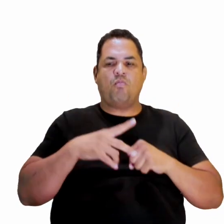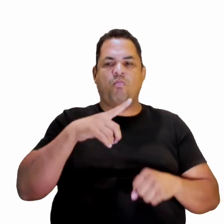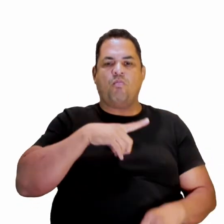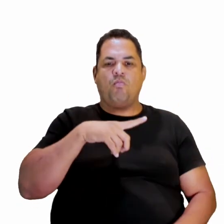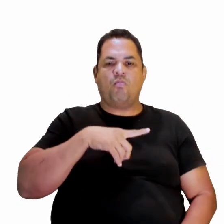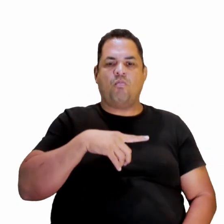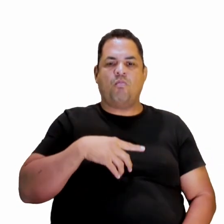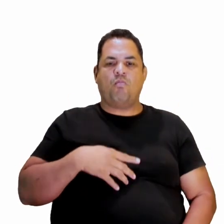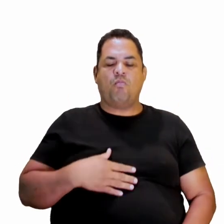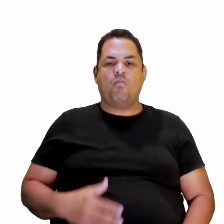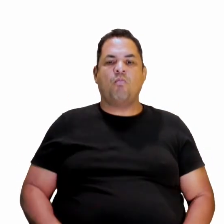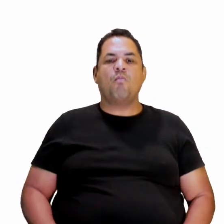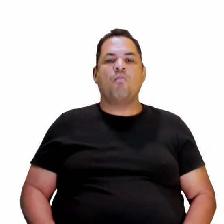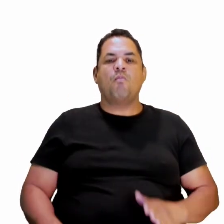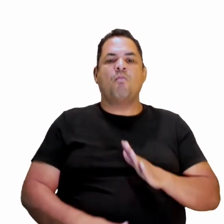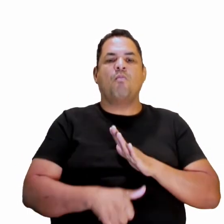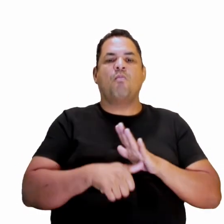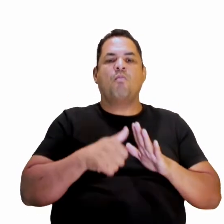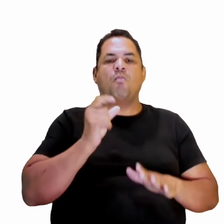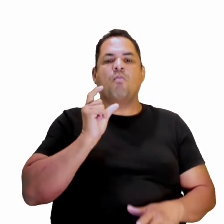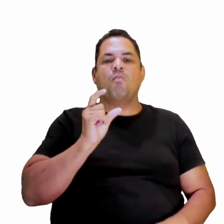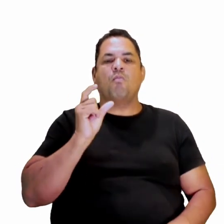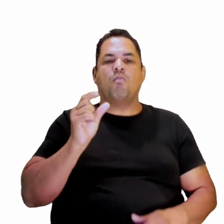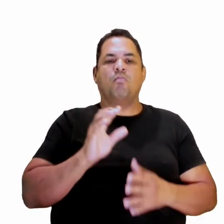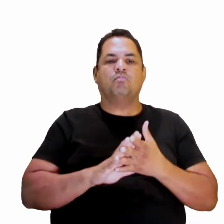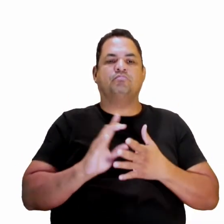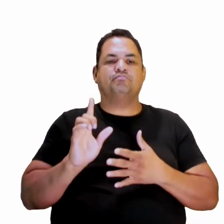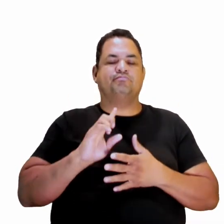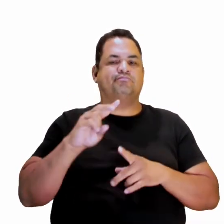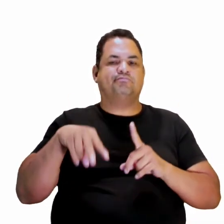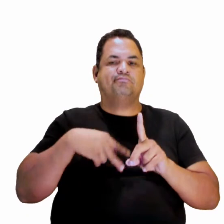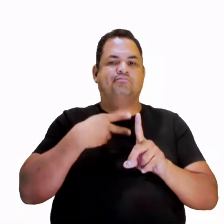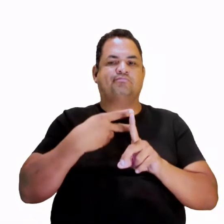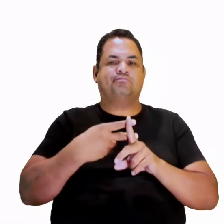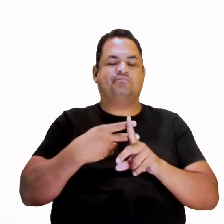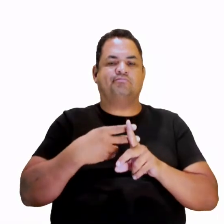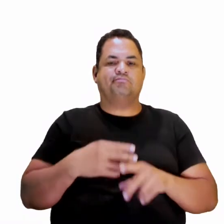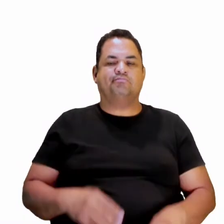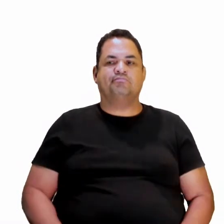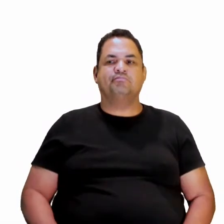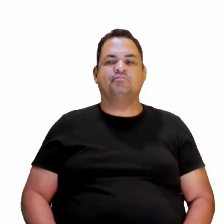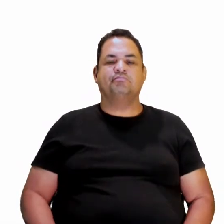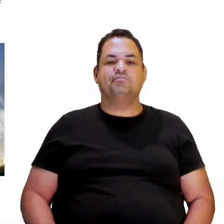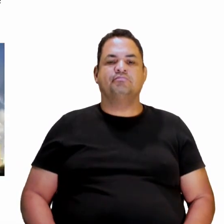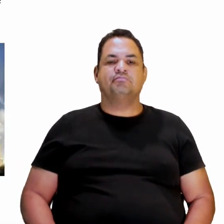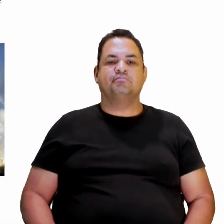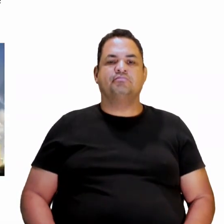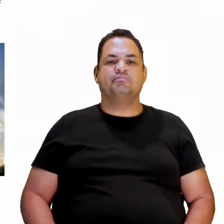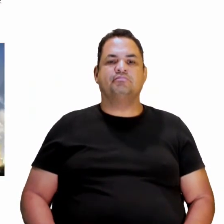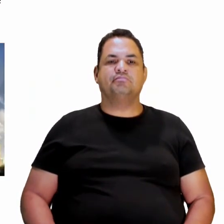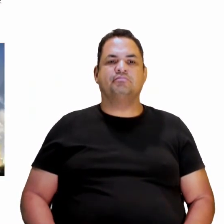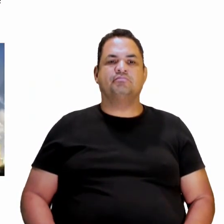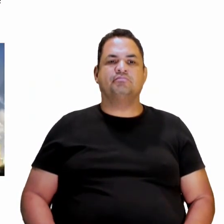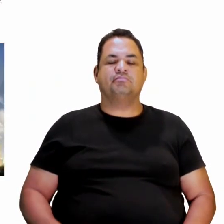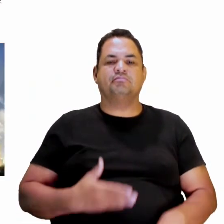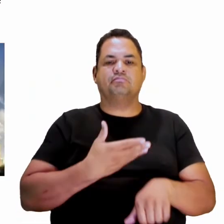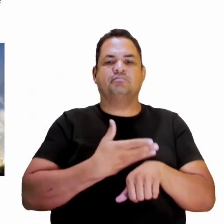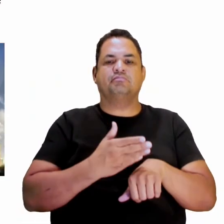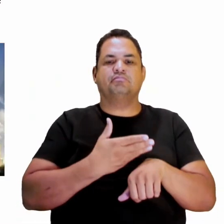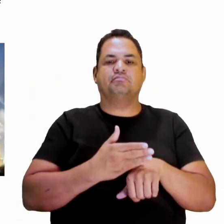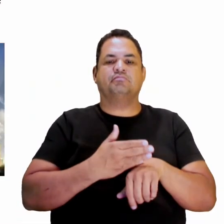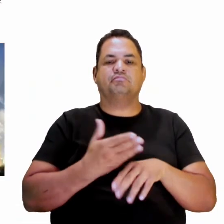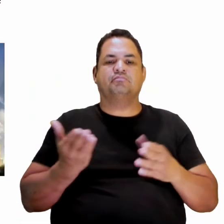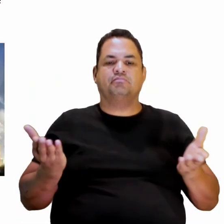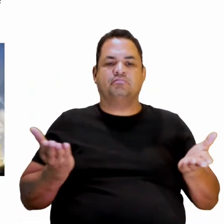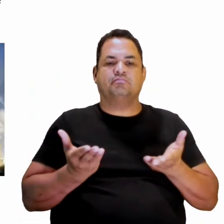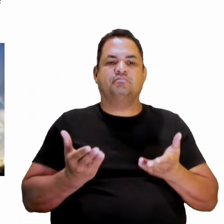a sílaba tônica na primeira sílaba, você não vai dobrar essa consoante. E é isso aí. Let's practice, que o tempo tá curto,